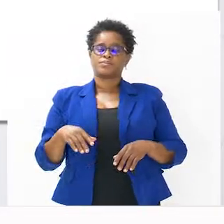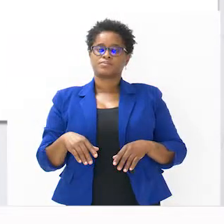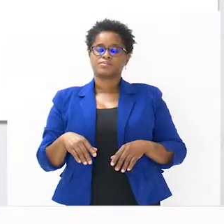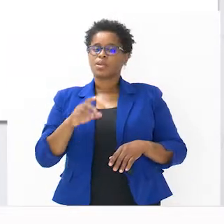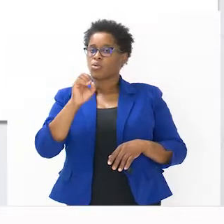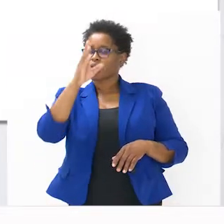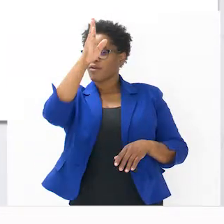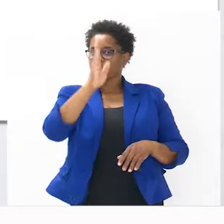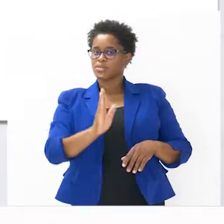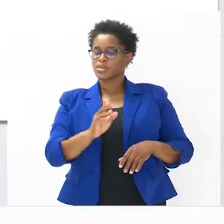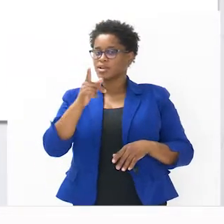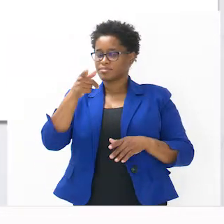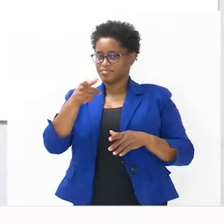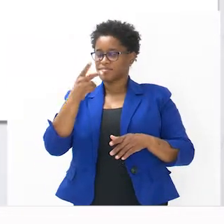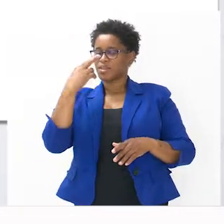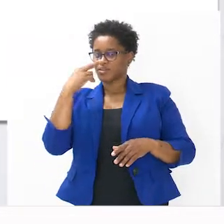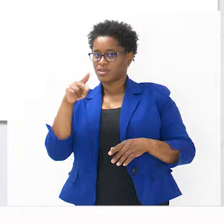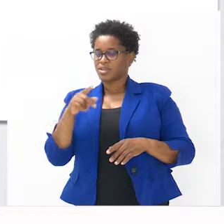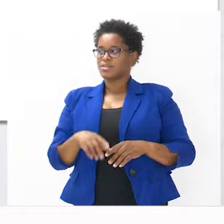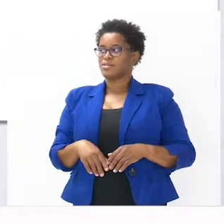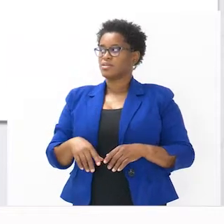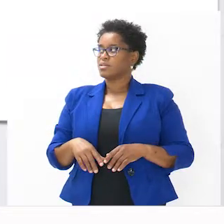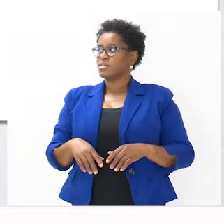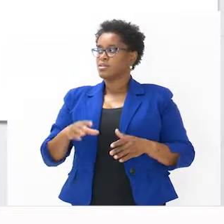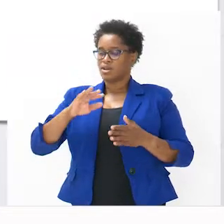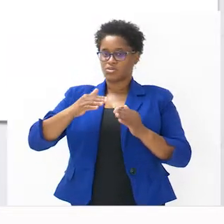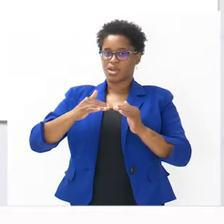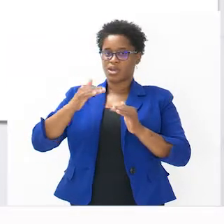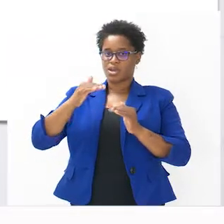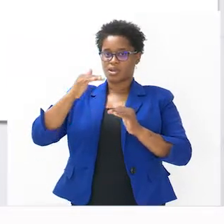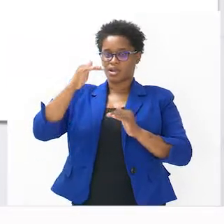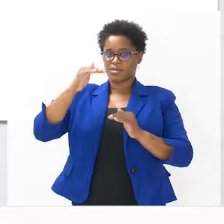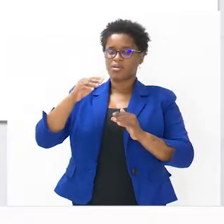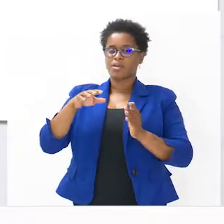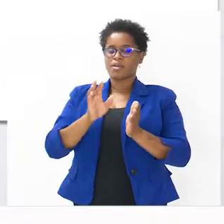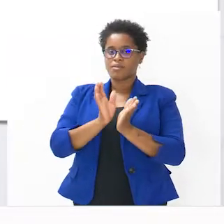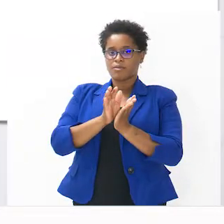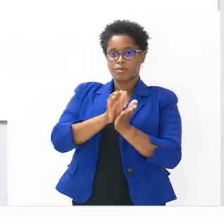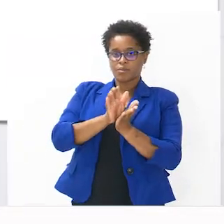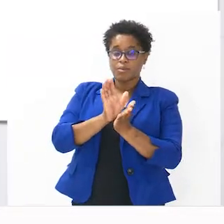não é? Em cima ali, ângulo 0 grau e vamos abrir, mas não pode